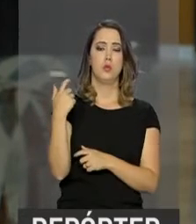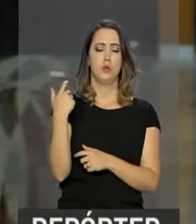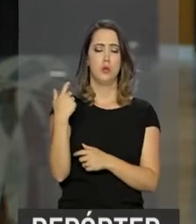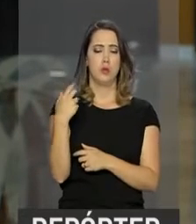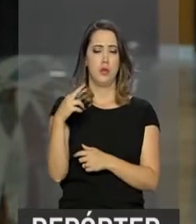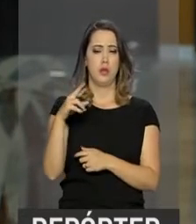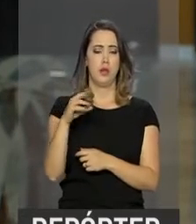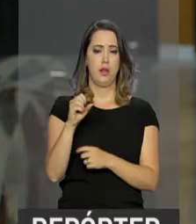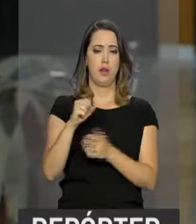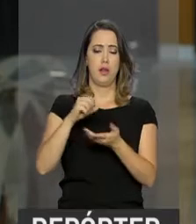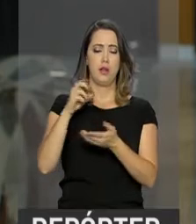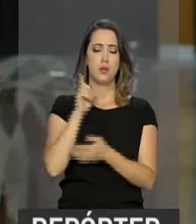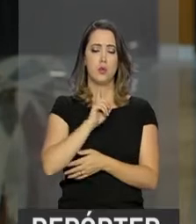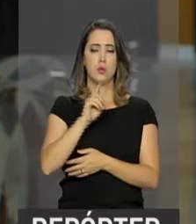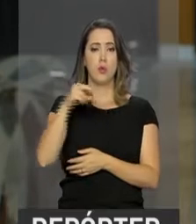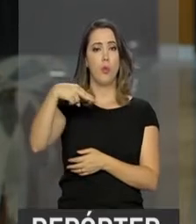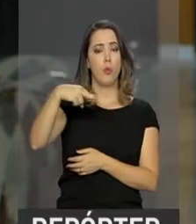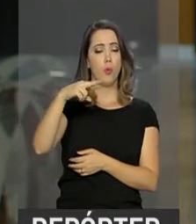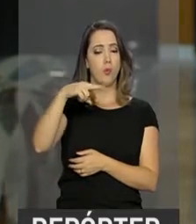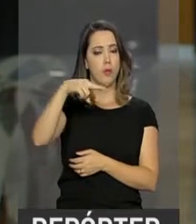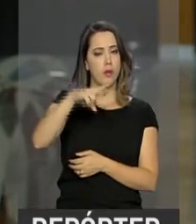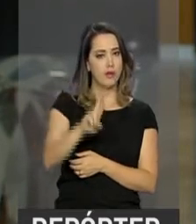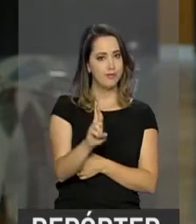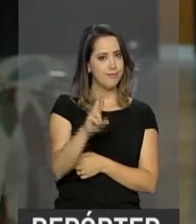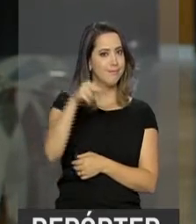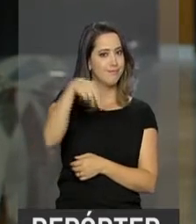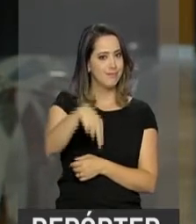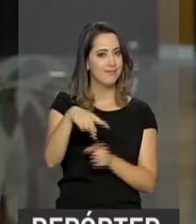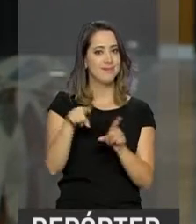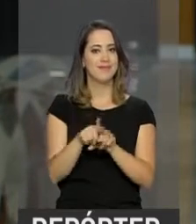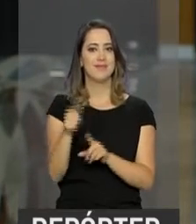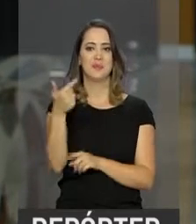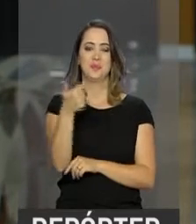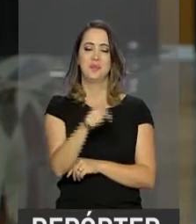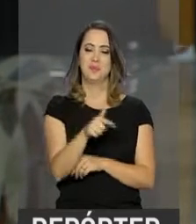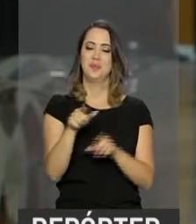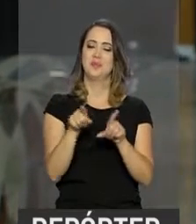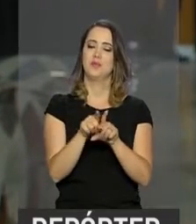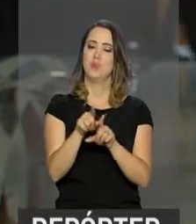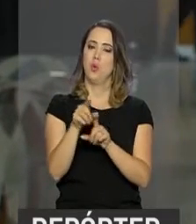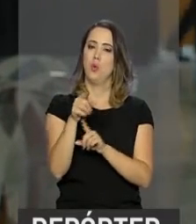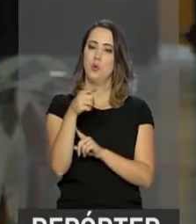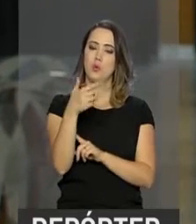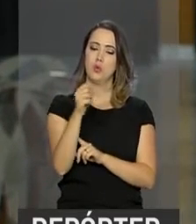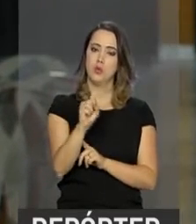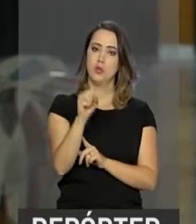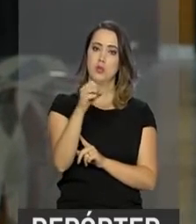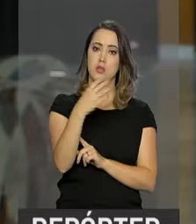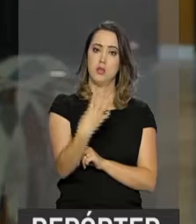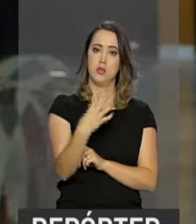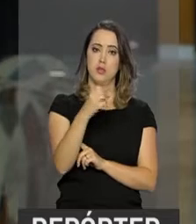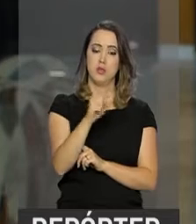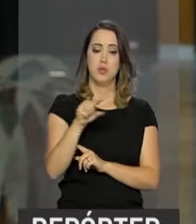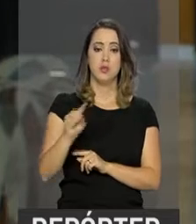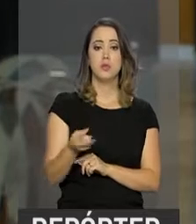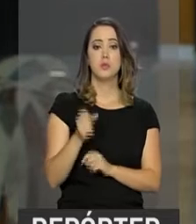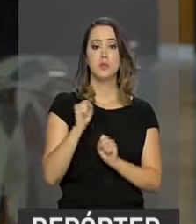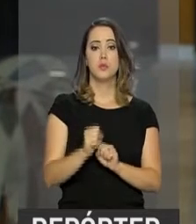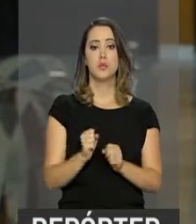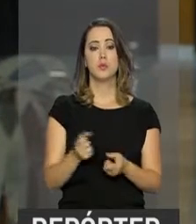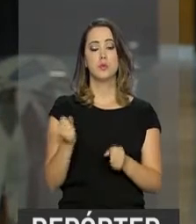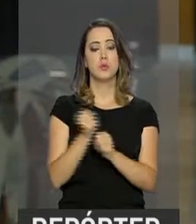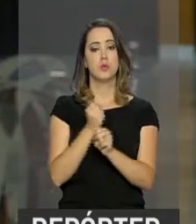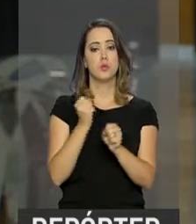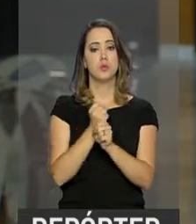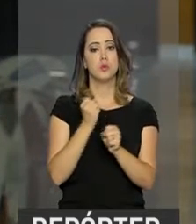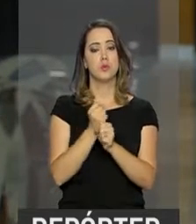por fortes chuvas. Outros 848 mil vão permitir a reconstrução também de uma ponte